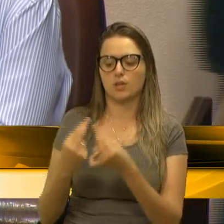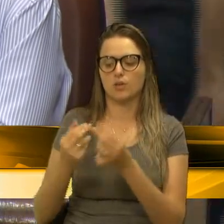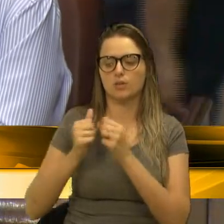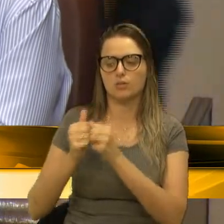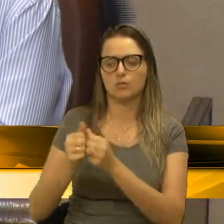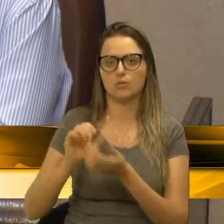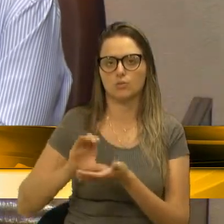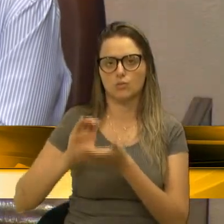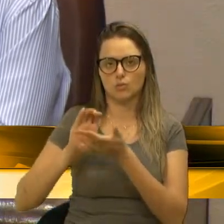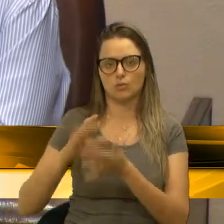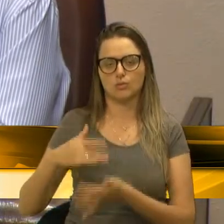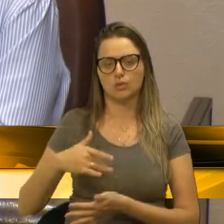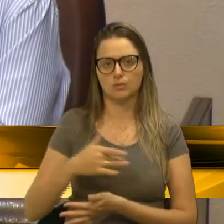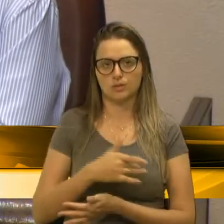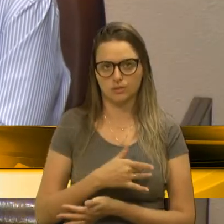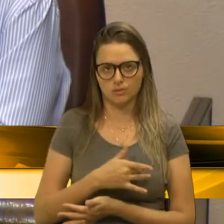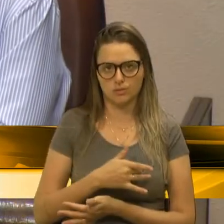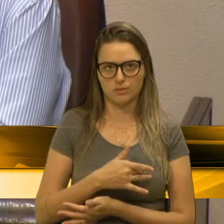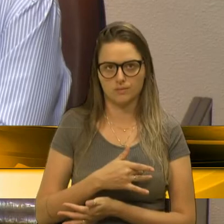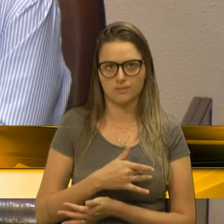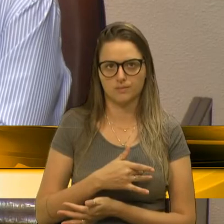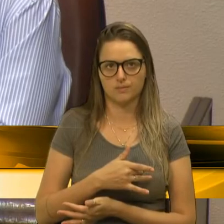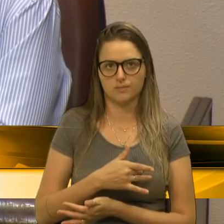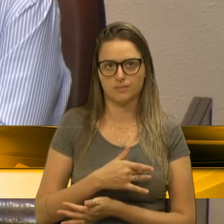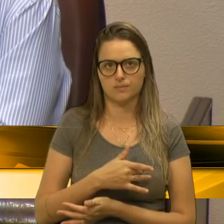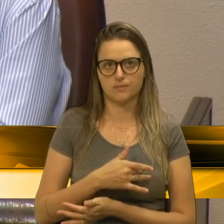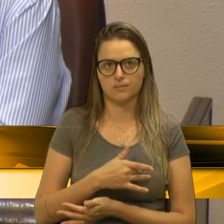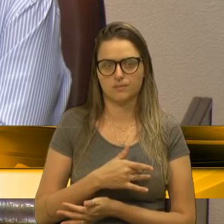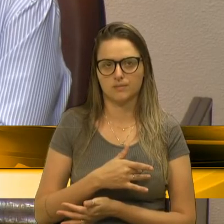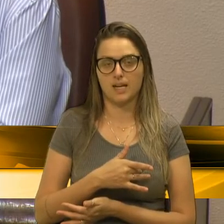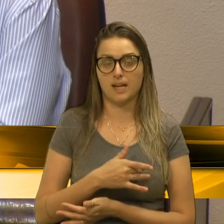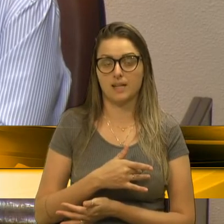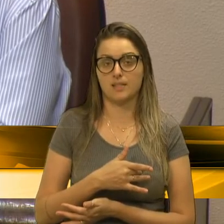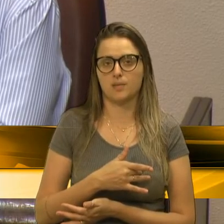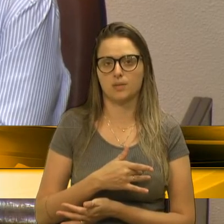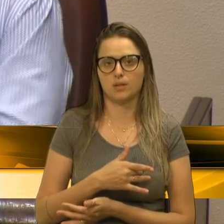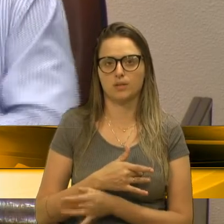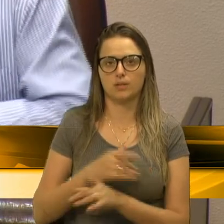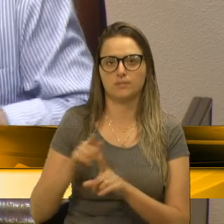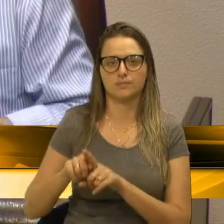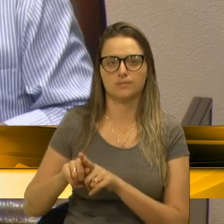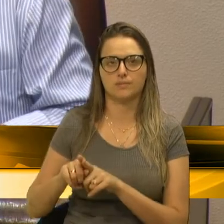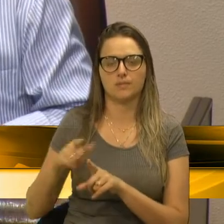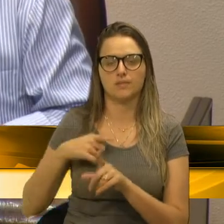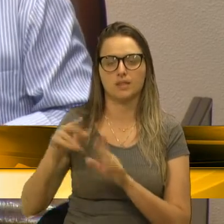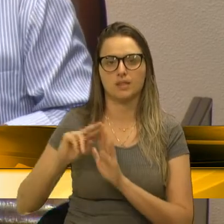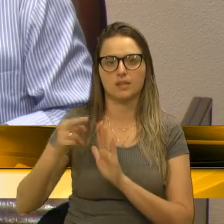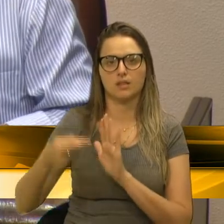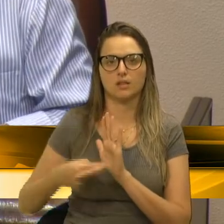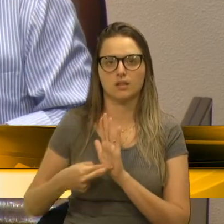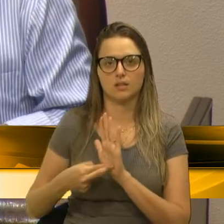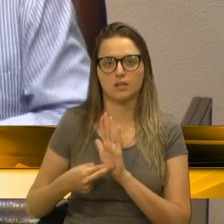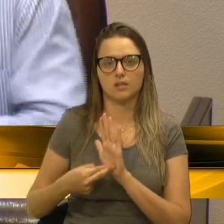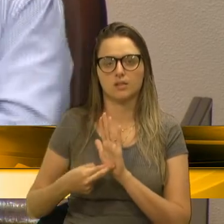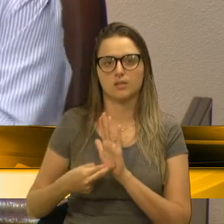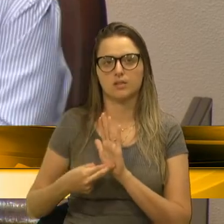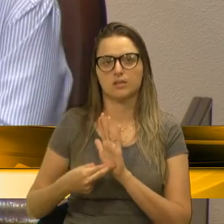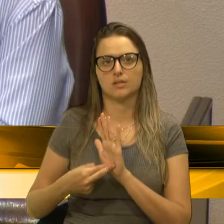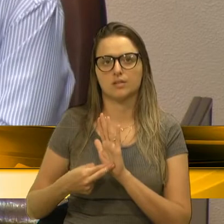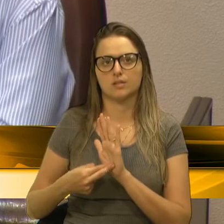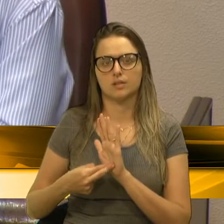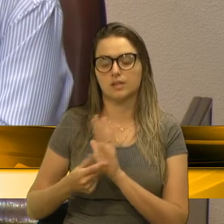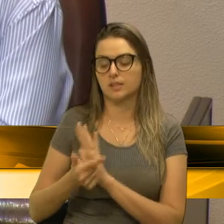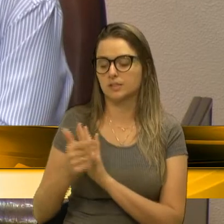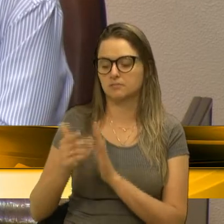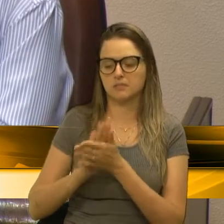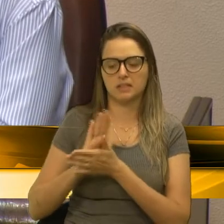Conselho Municipal de Saúde. Eu posso afirmar que em todo esse tempo apenas uma resolução foi encaminhada ao prefeito. E não tem